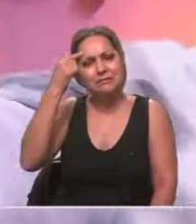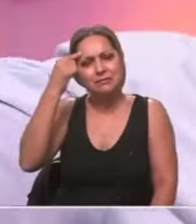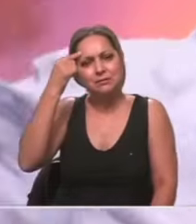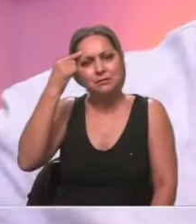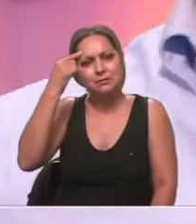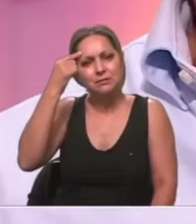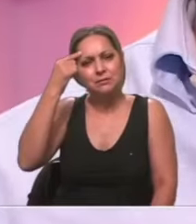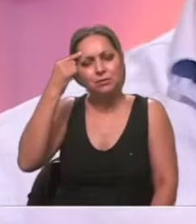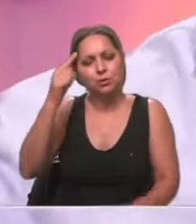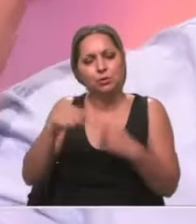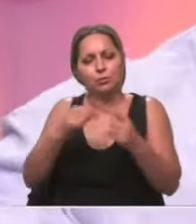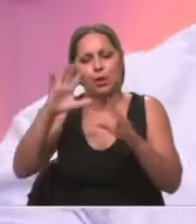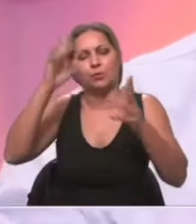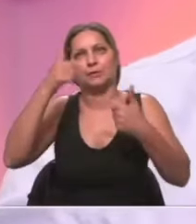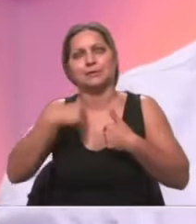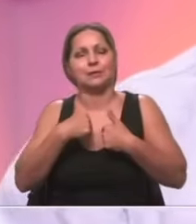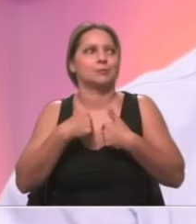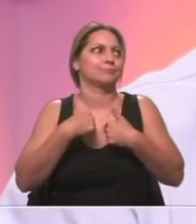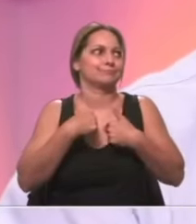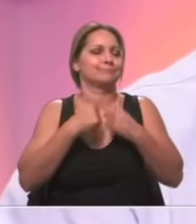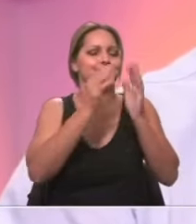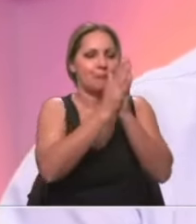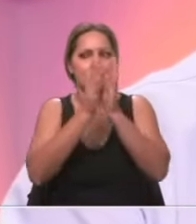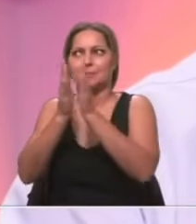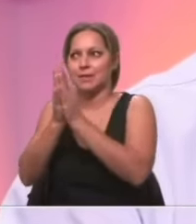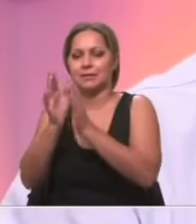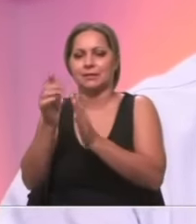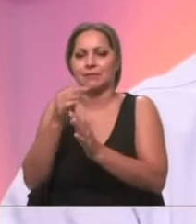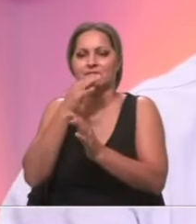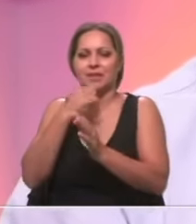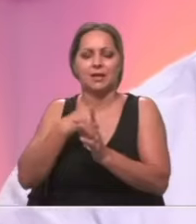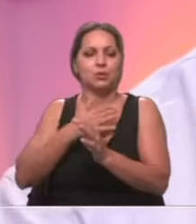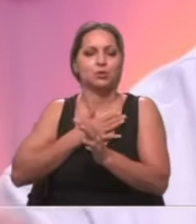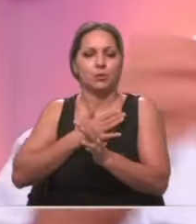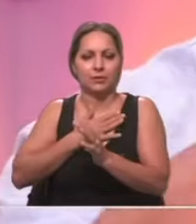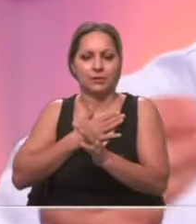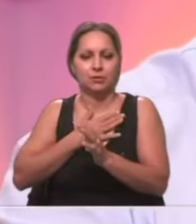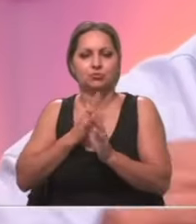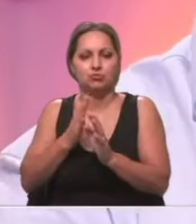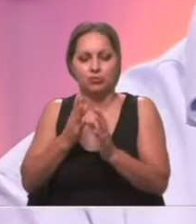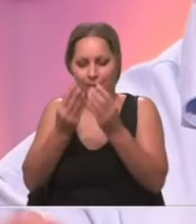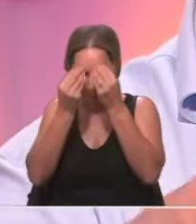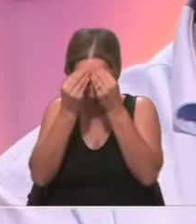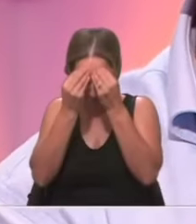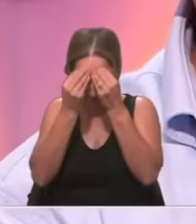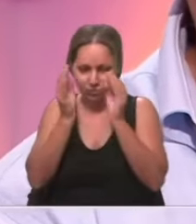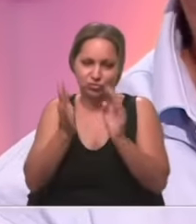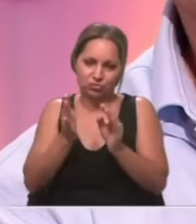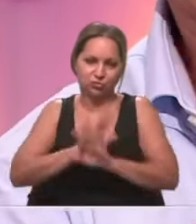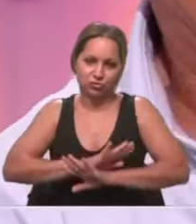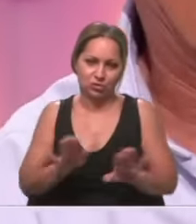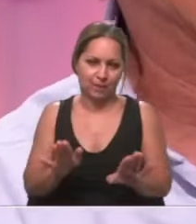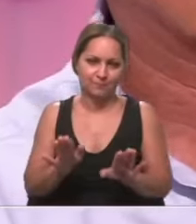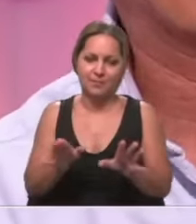depois é que eu faço as contas e digo, ok, juntei dois mais dois e disse, ok, eu não queria falar. Ele queria, já estava na dele. Já estava na dele. Não queria falar.